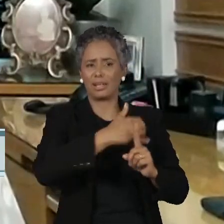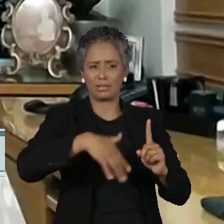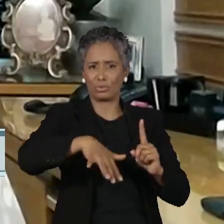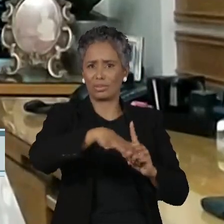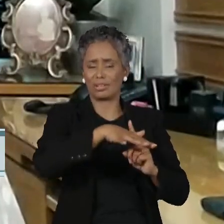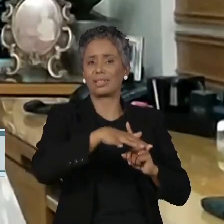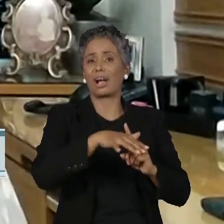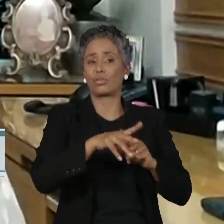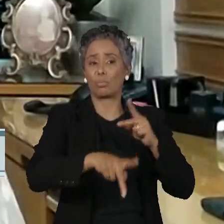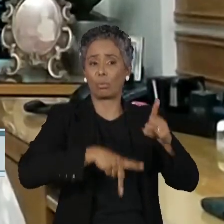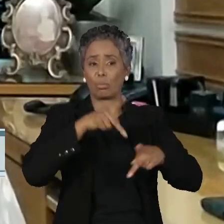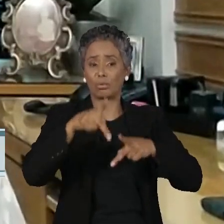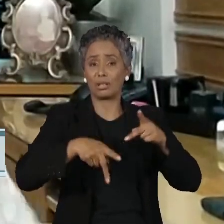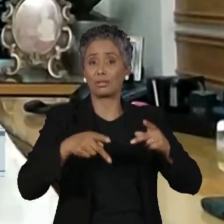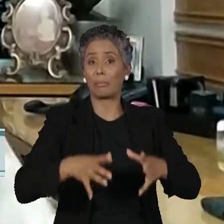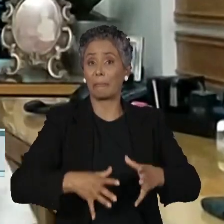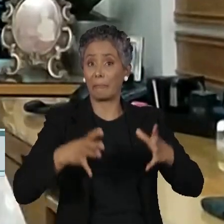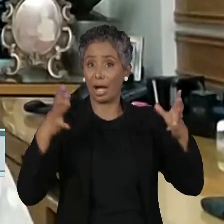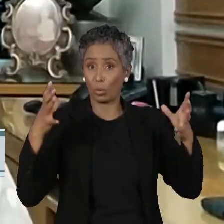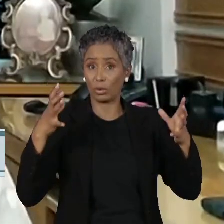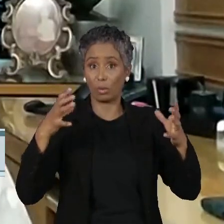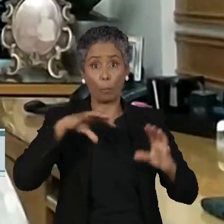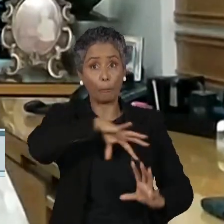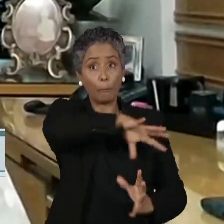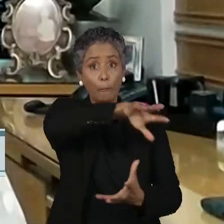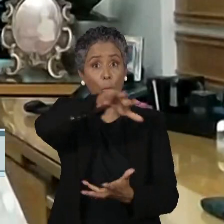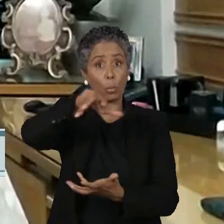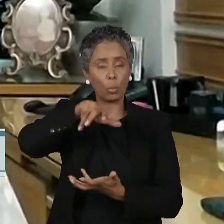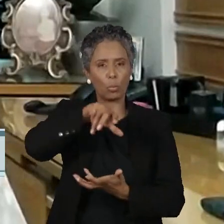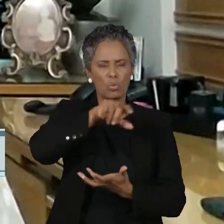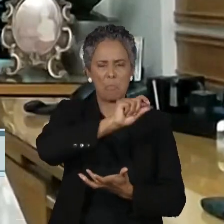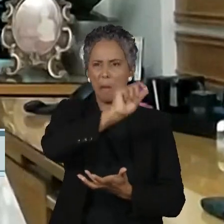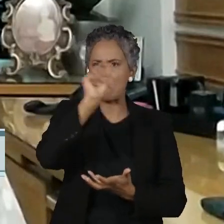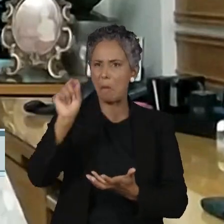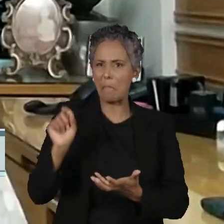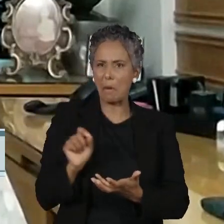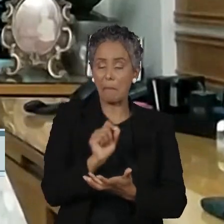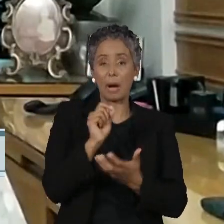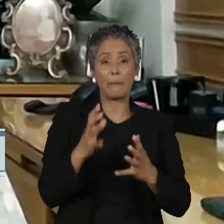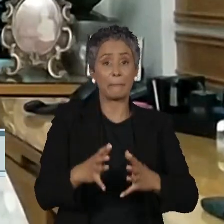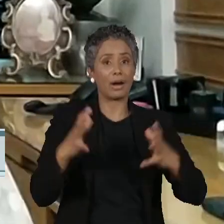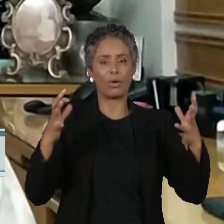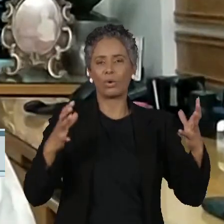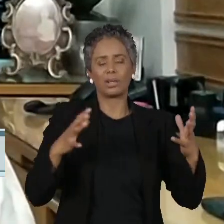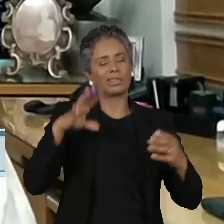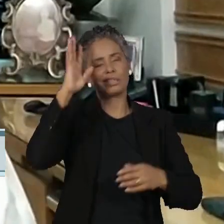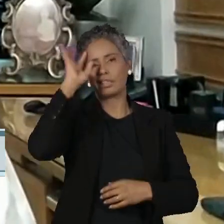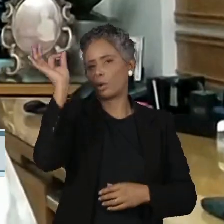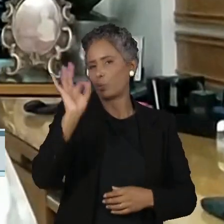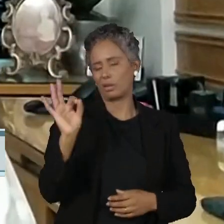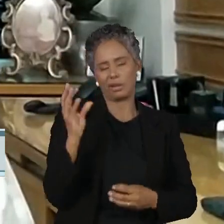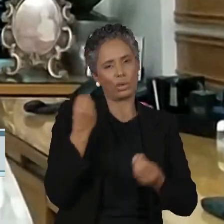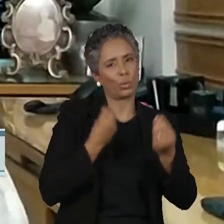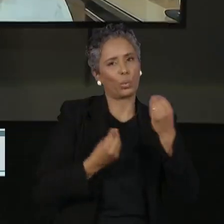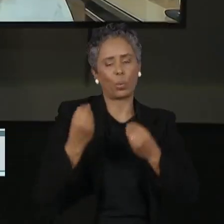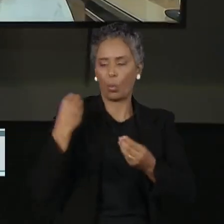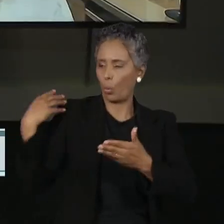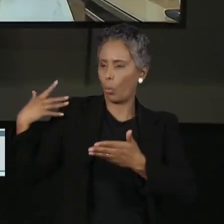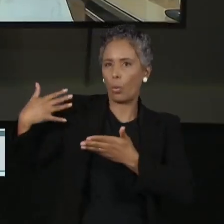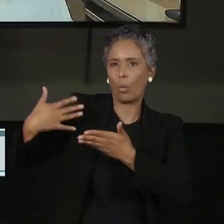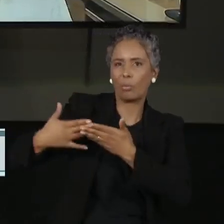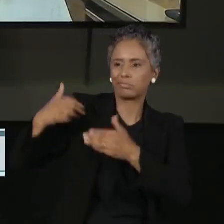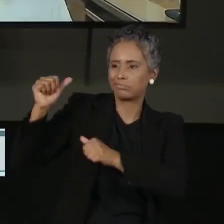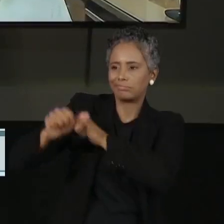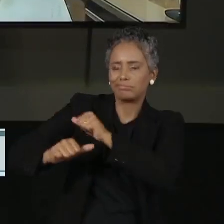a nível mundial, realmente ainda não assimilou todas essas transformações e ainda não entendeu que a